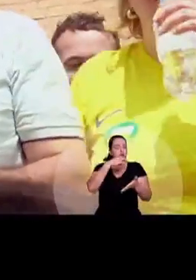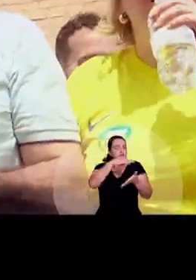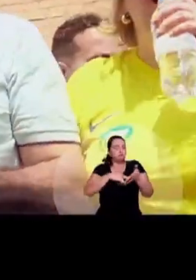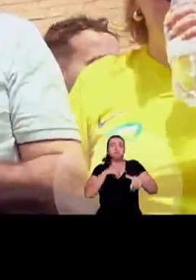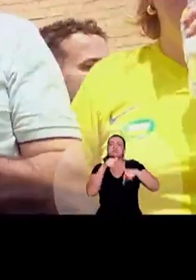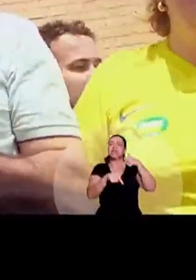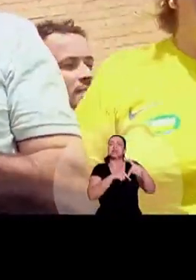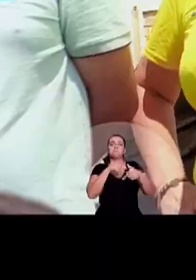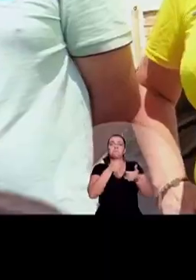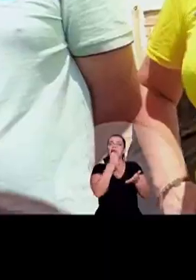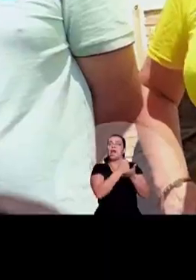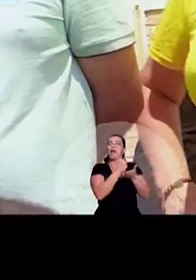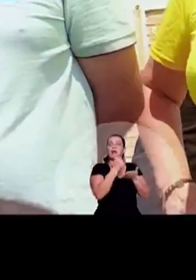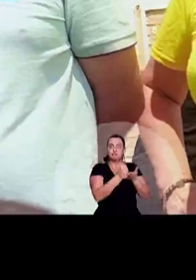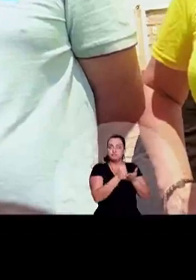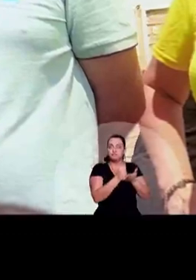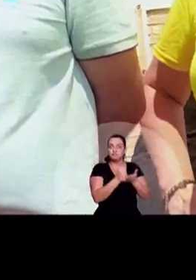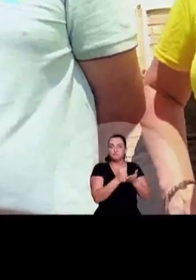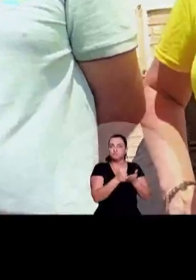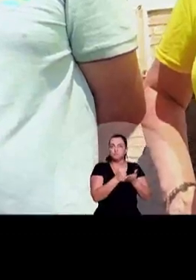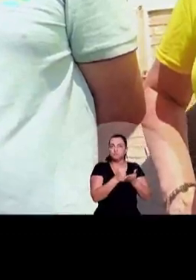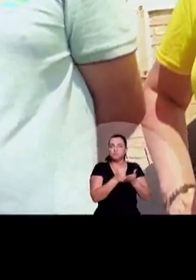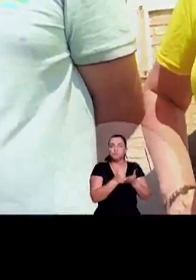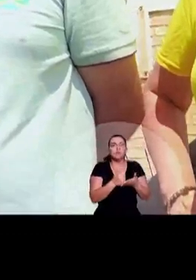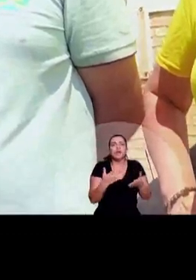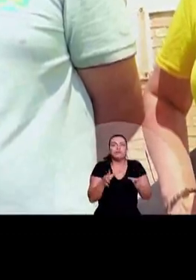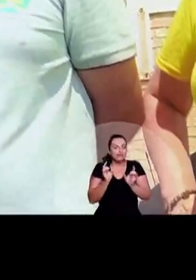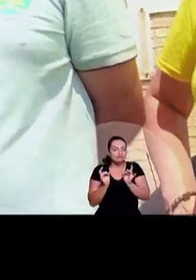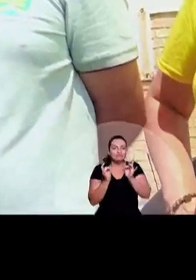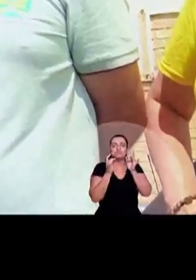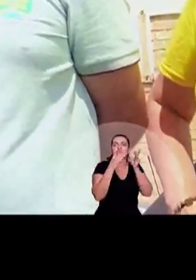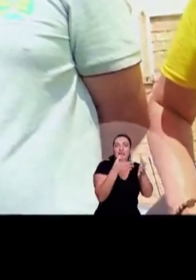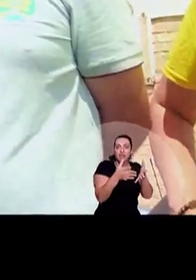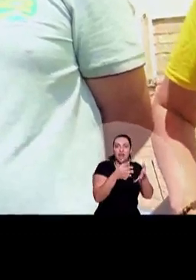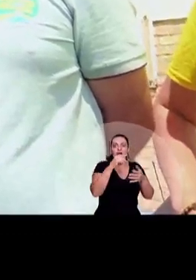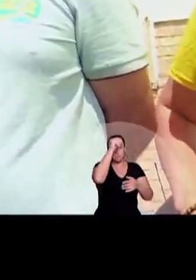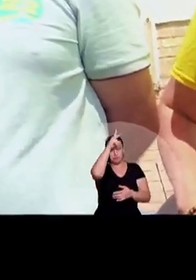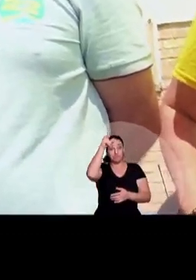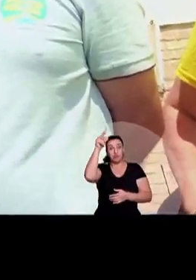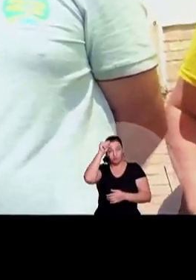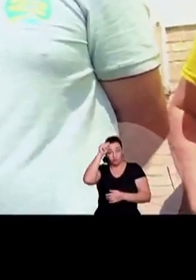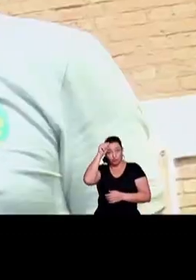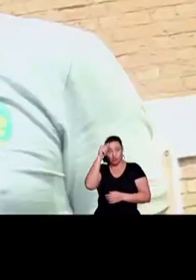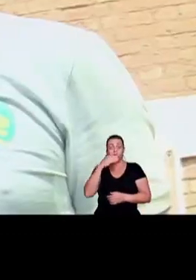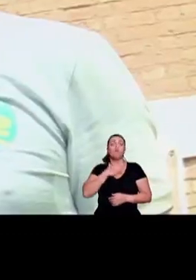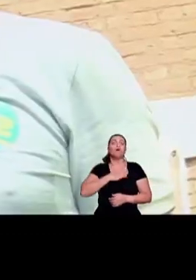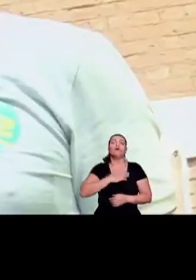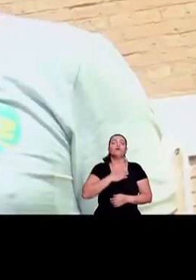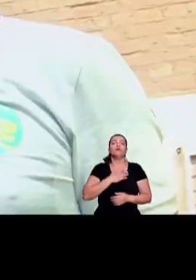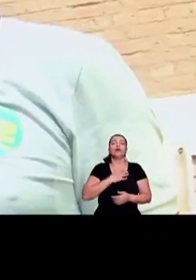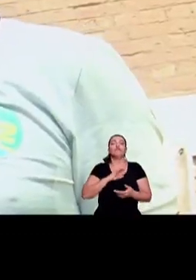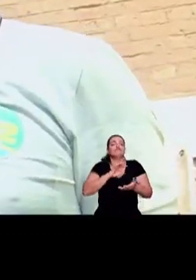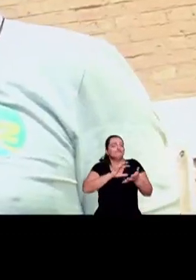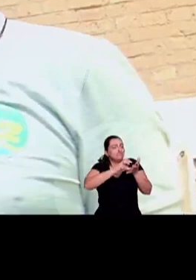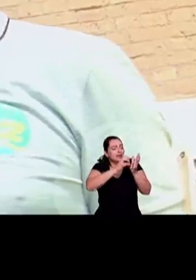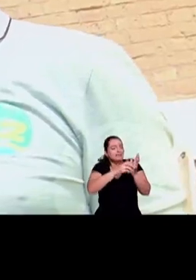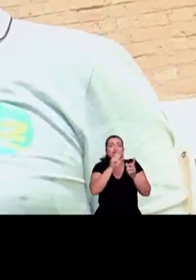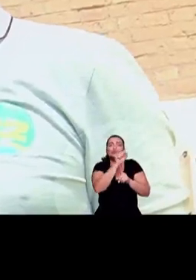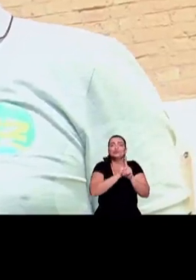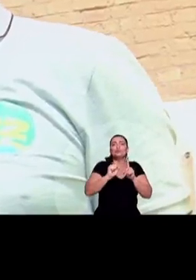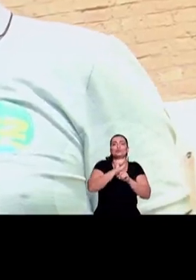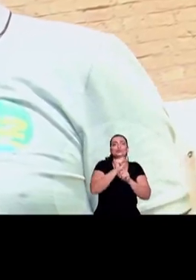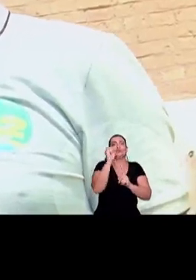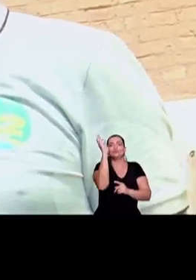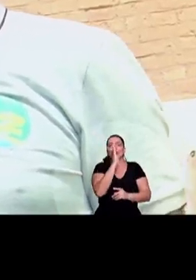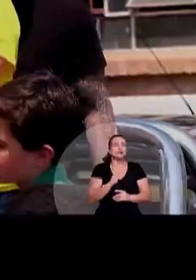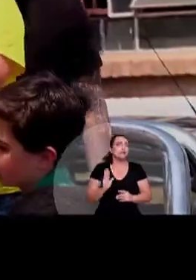né? E não dá para poder entregar a prefeitura de Poços de Caldas para uma pessoa que está no Partido